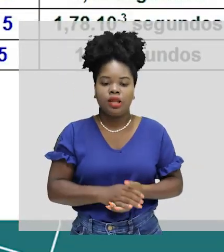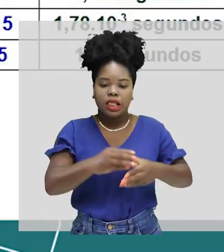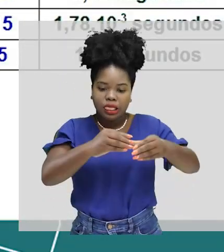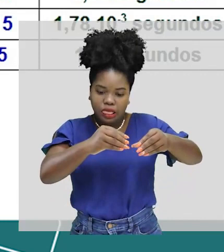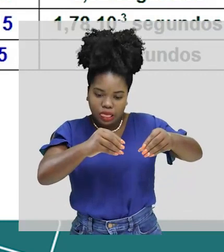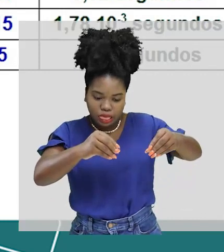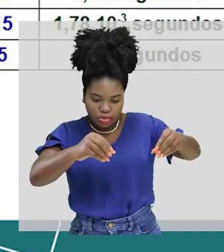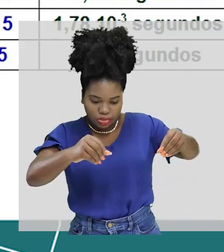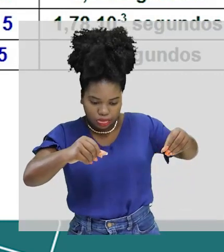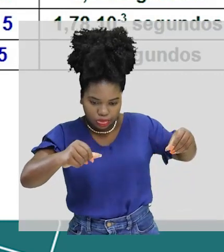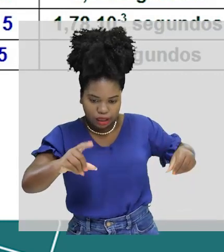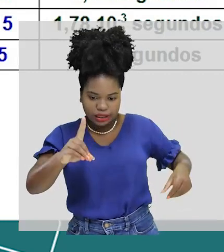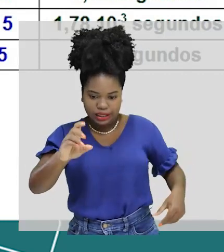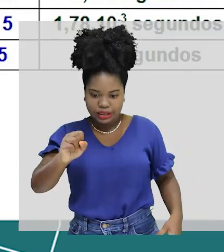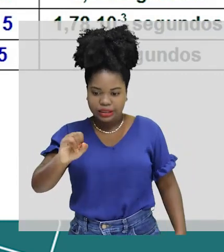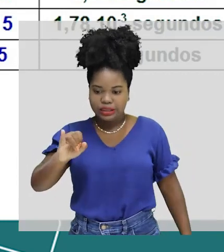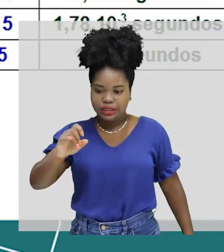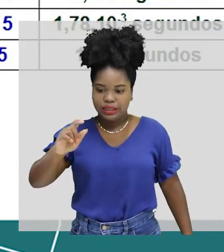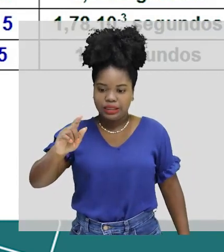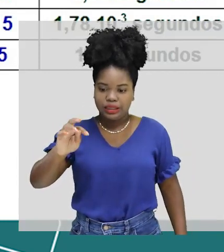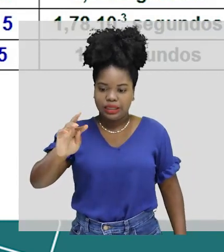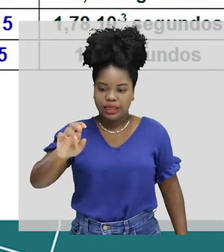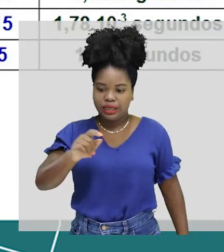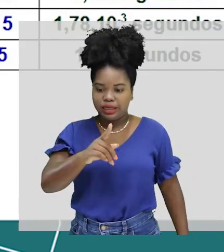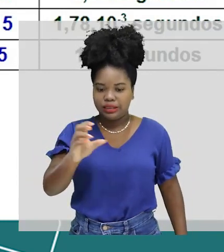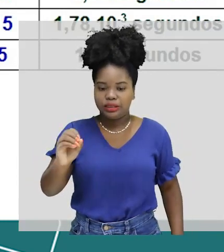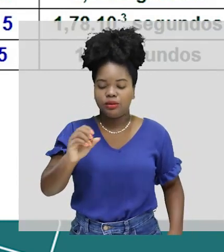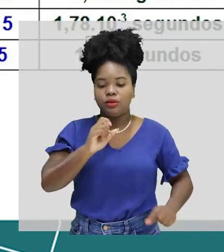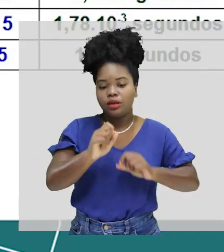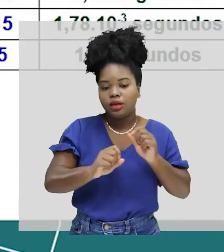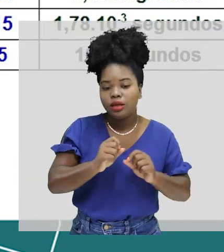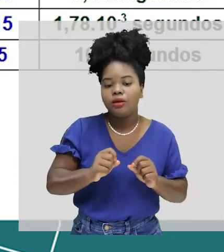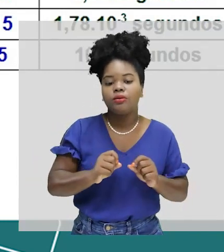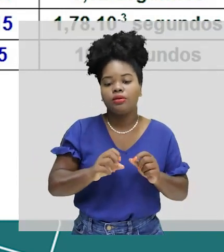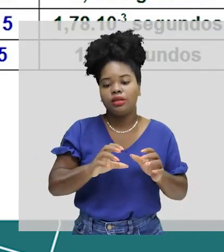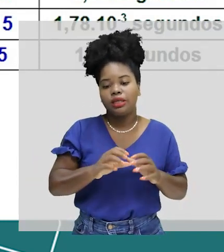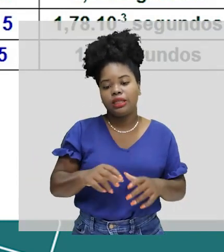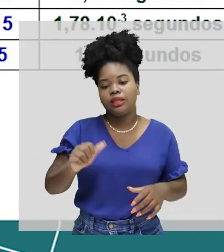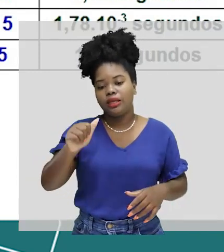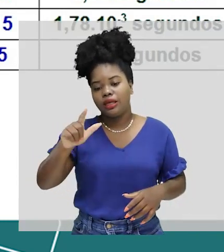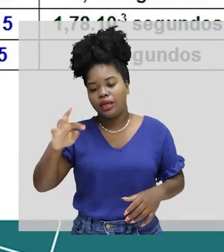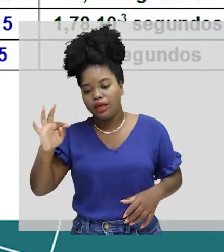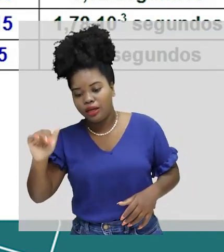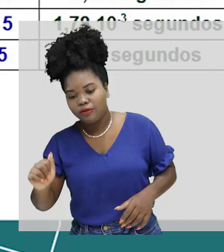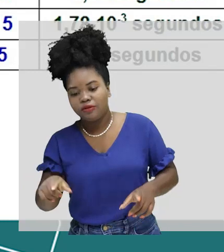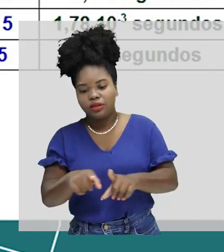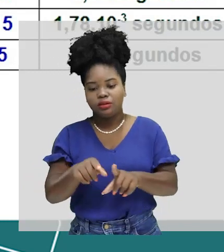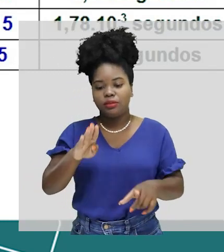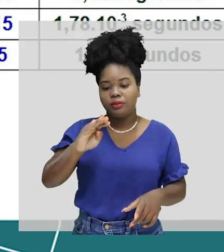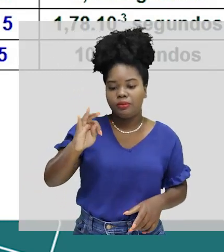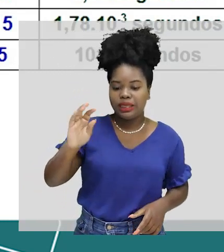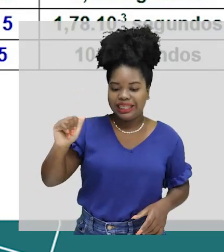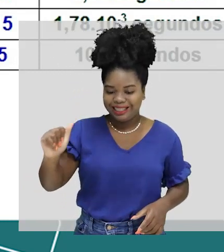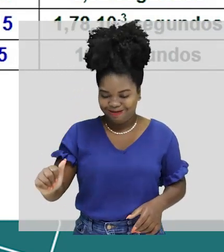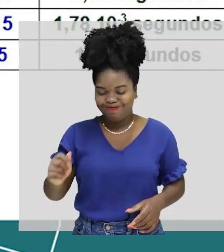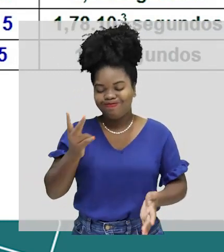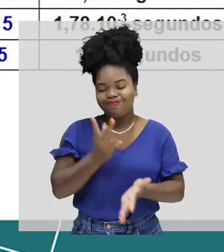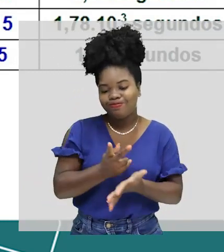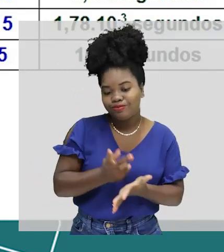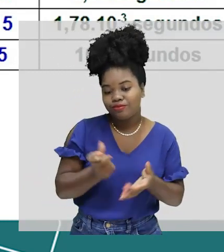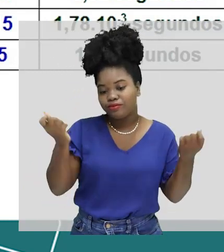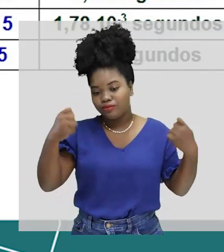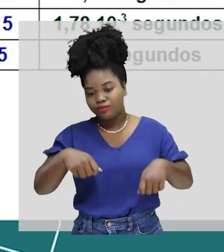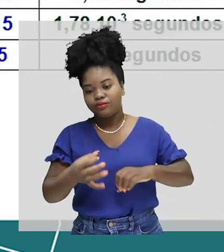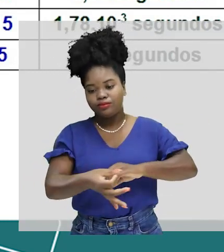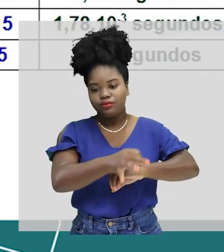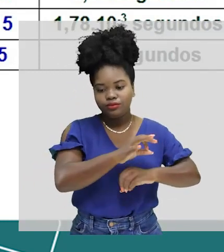como eu citei, é a emissão de partículas, né? Partículas alfa ou então partículas beta. E sempre que um